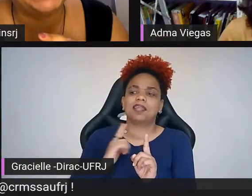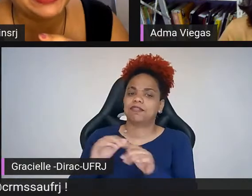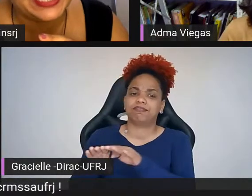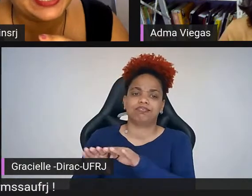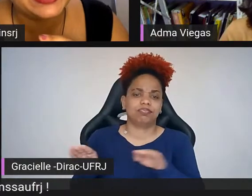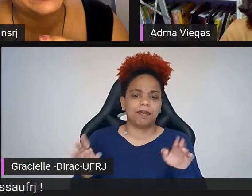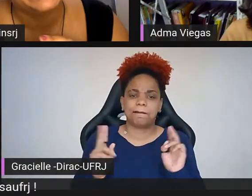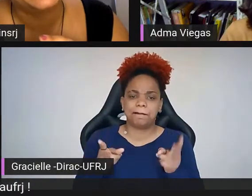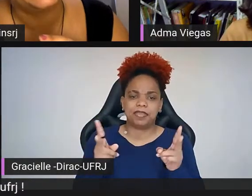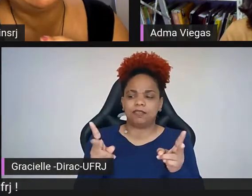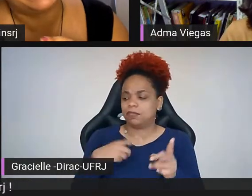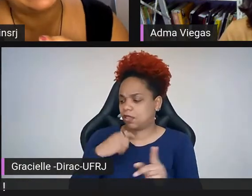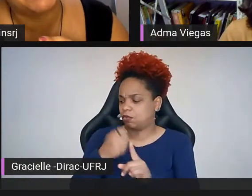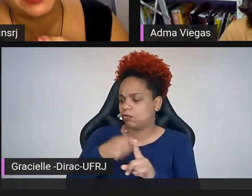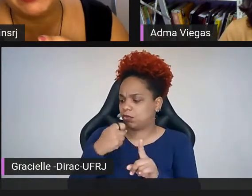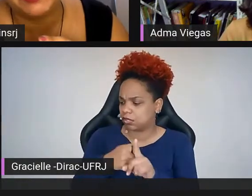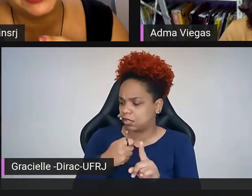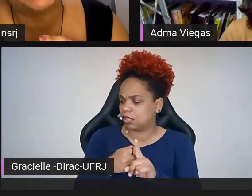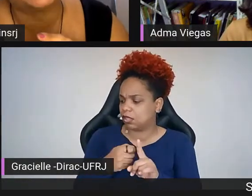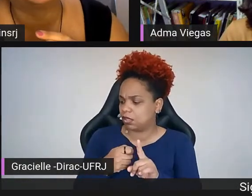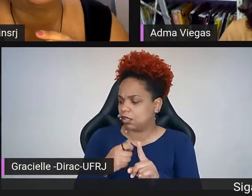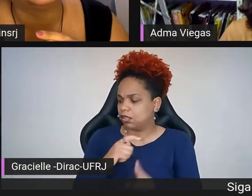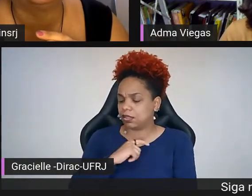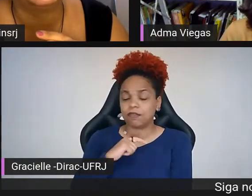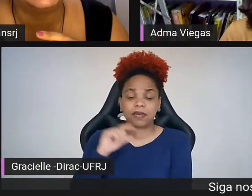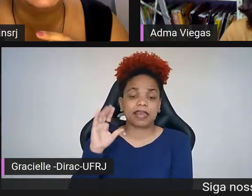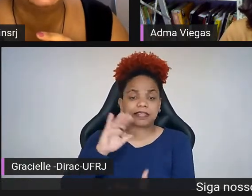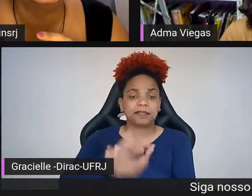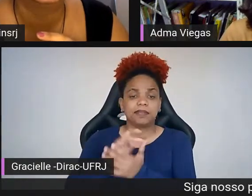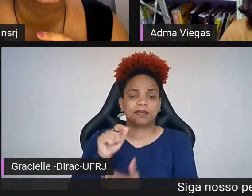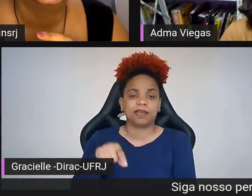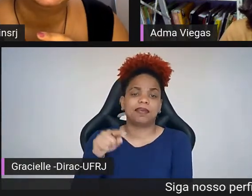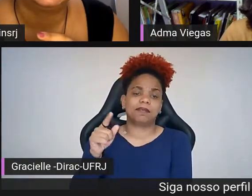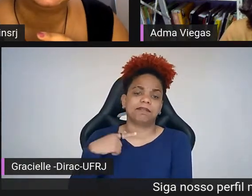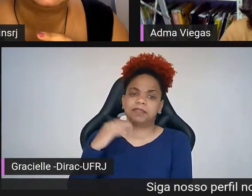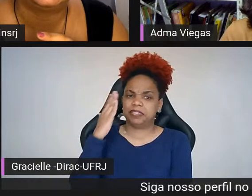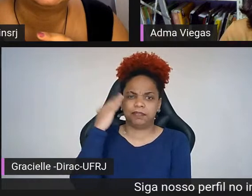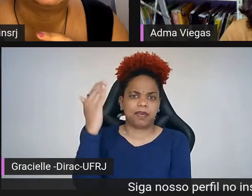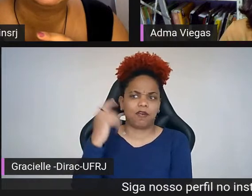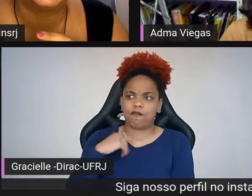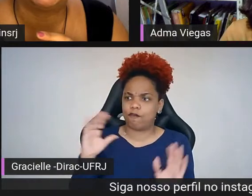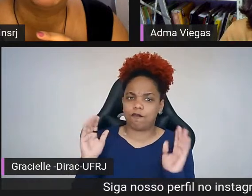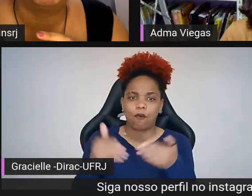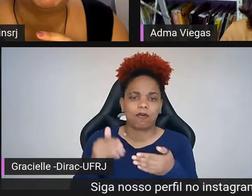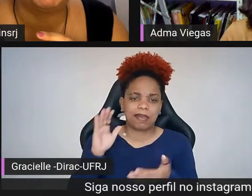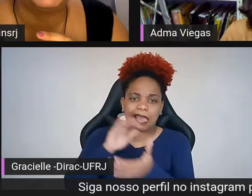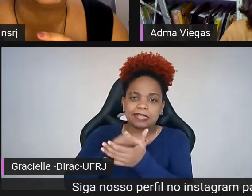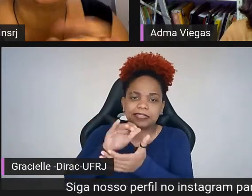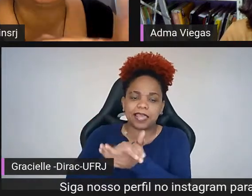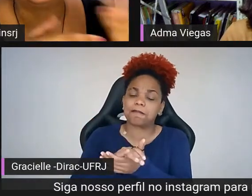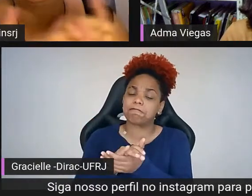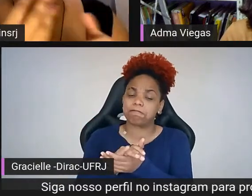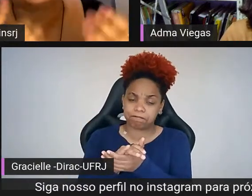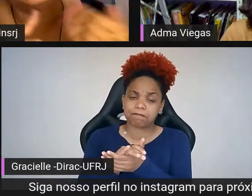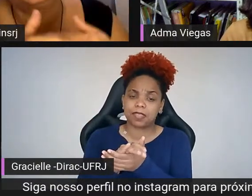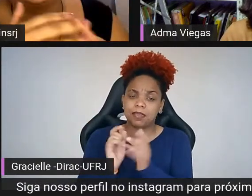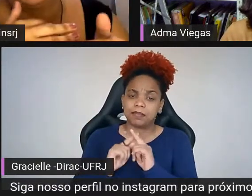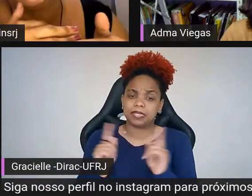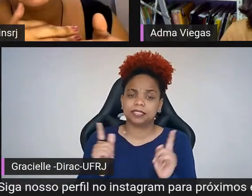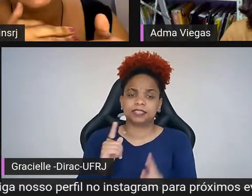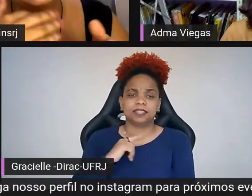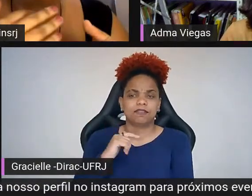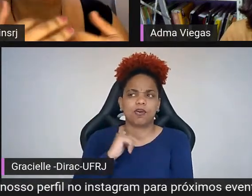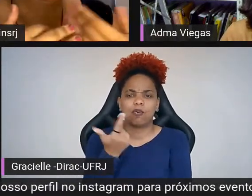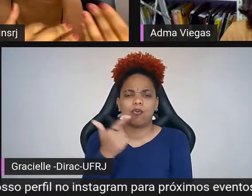lutas LGBTs, de que o casamento é uma das principais bandeiras. E de alguma forma isso apaga outras